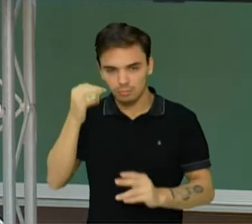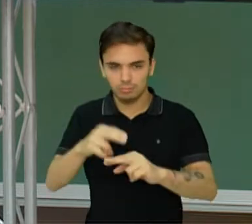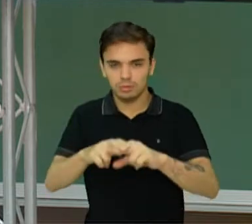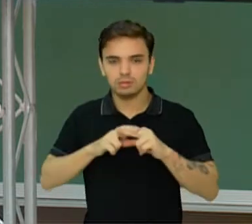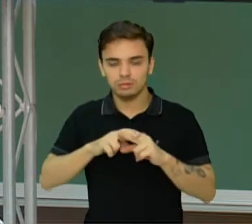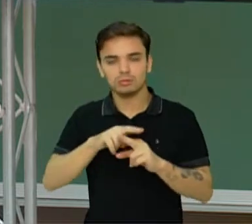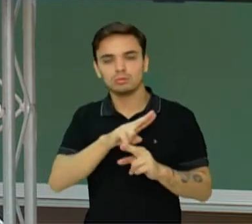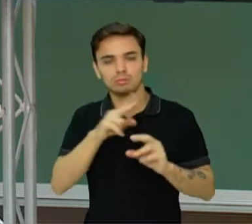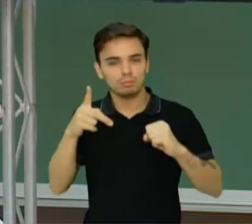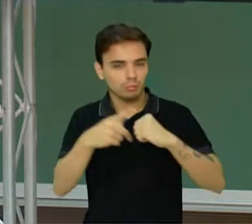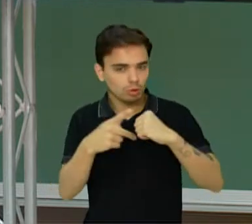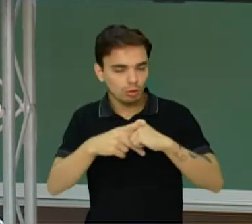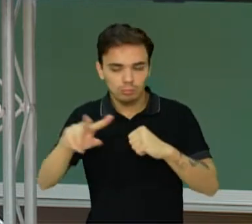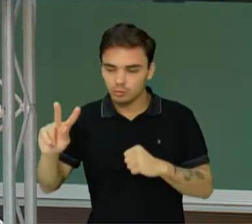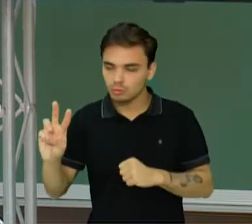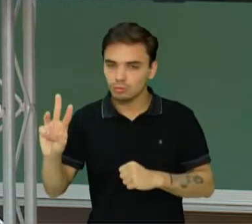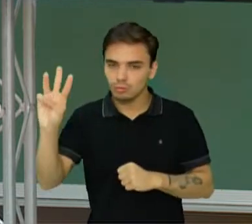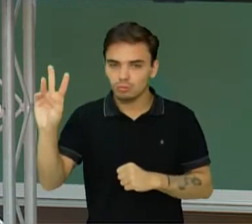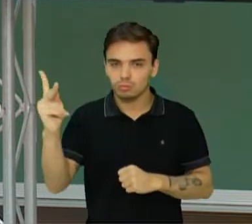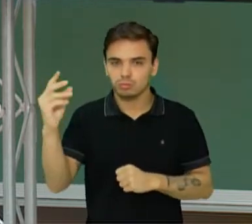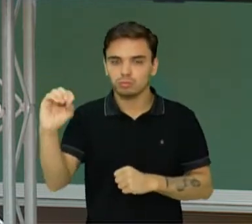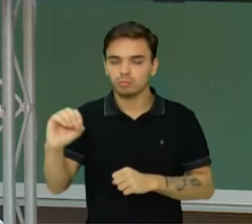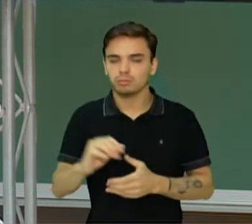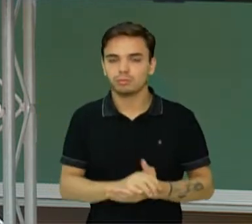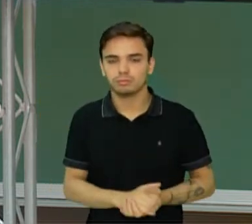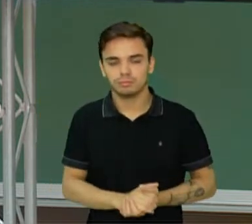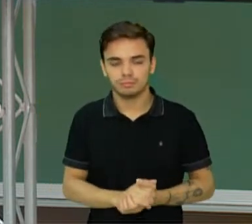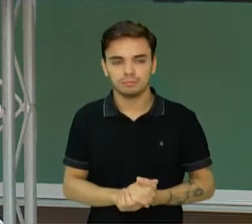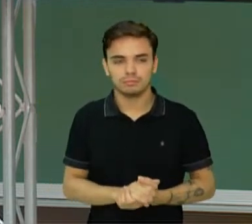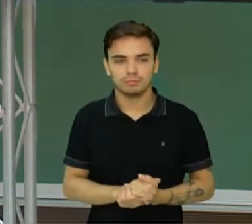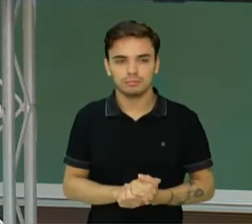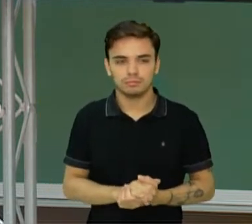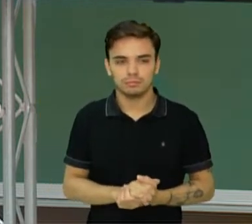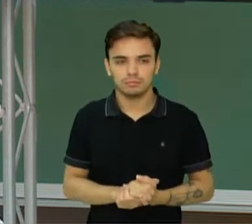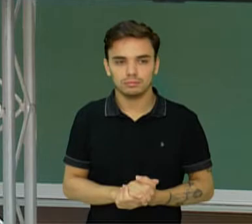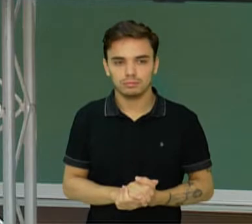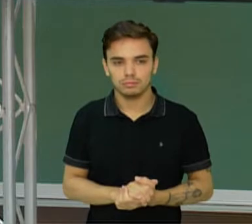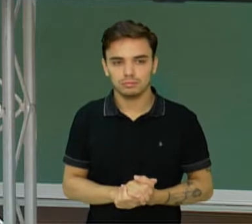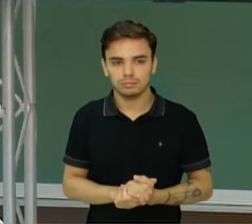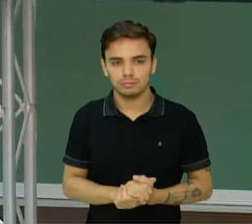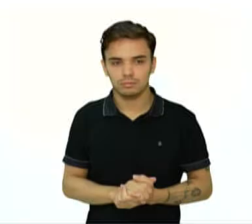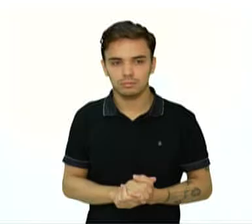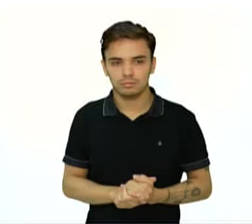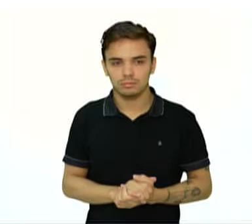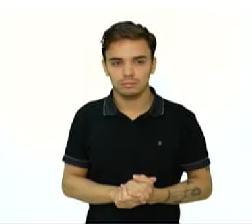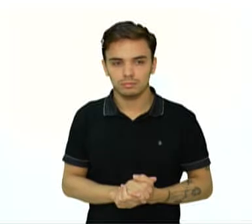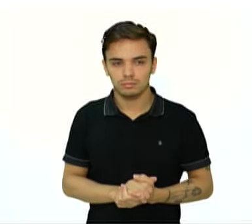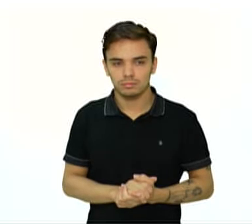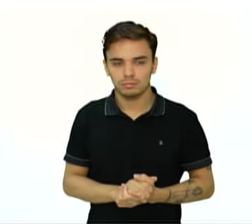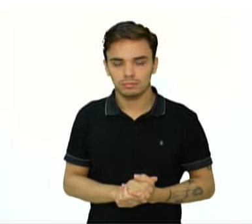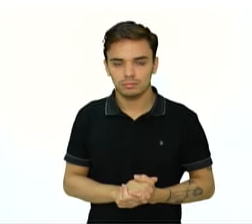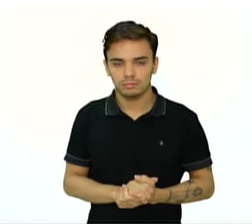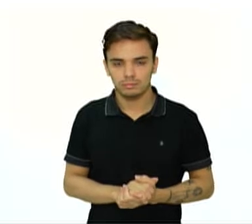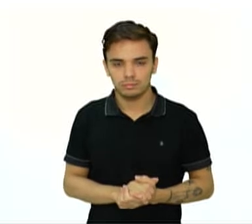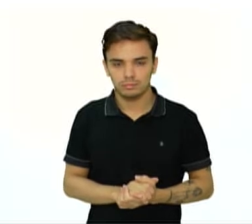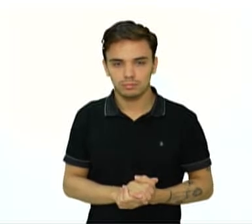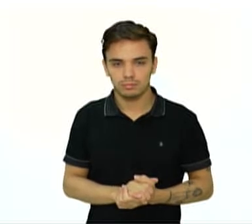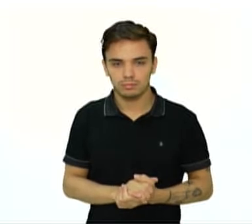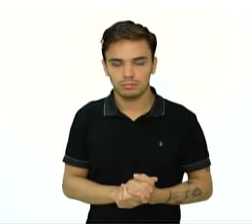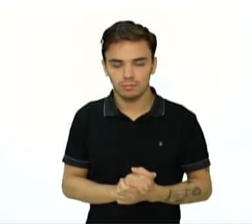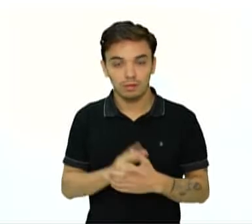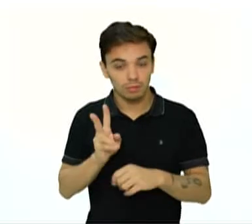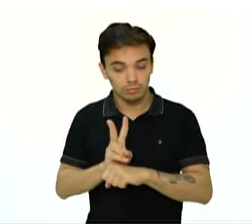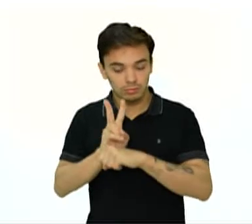E a letra A última aqui é a letra D. I'll lend you this book, Which is my favorite? Eu te emprestarei